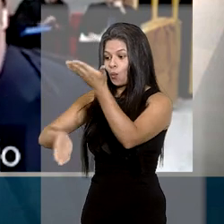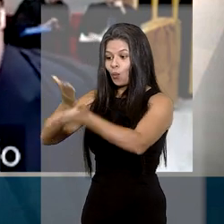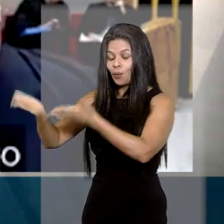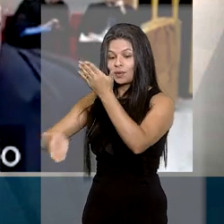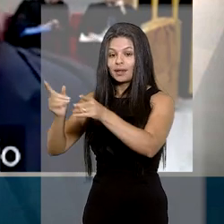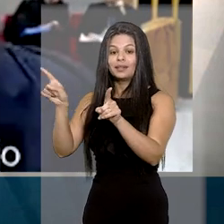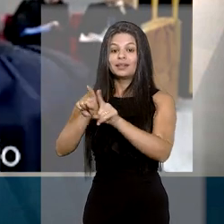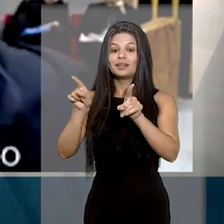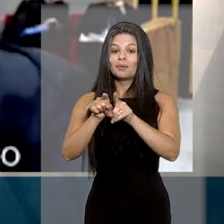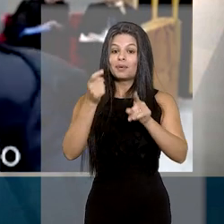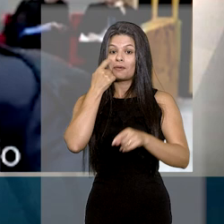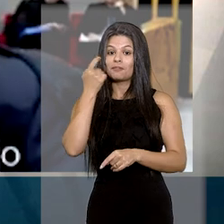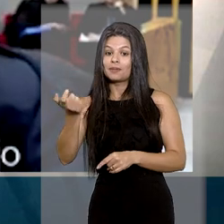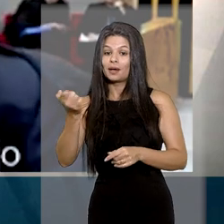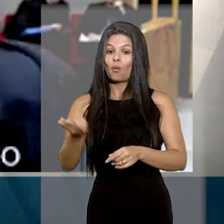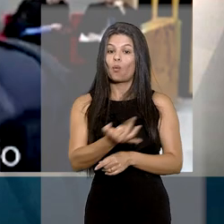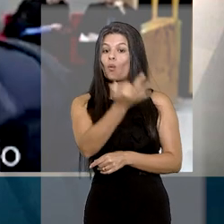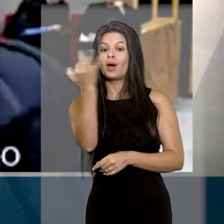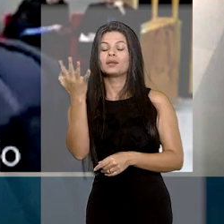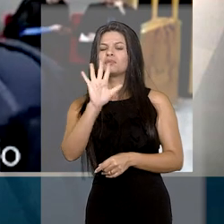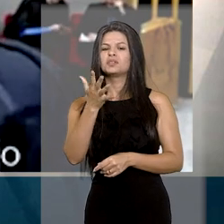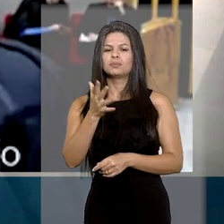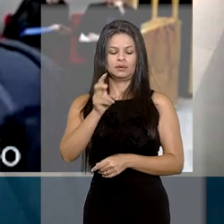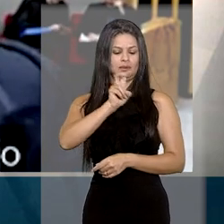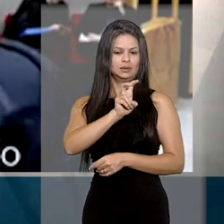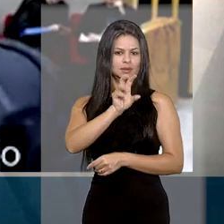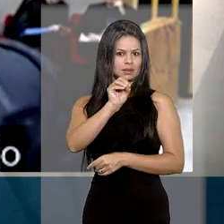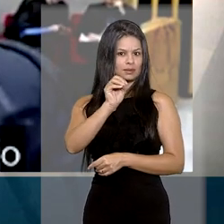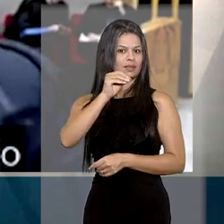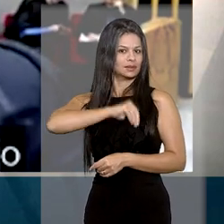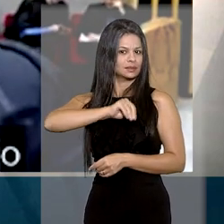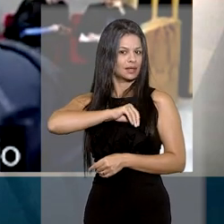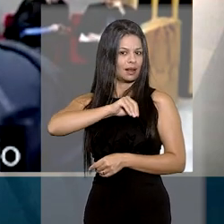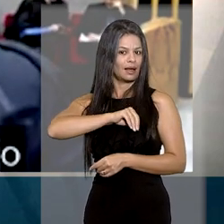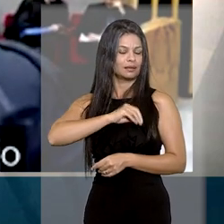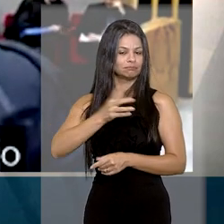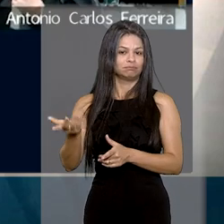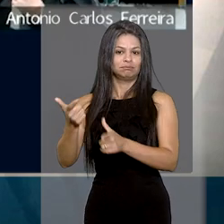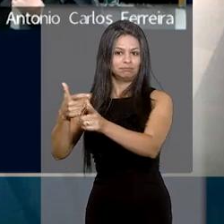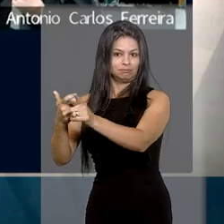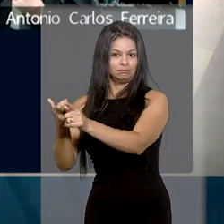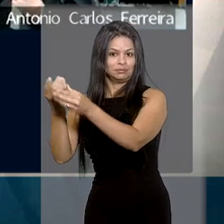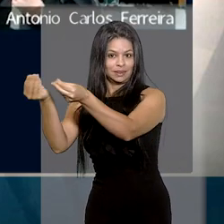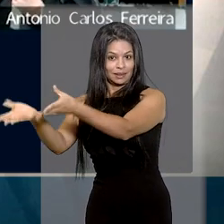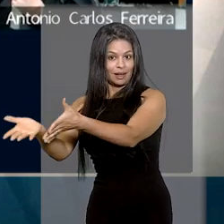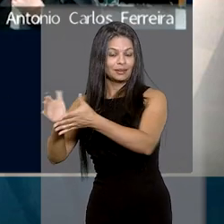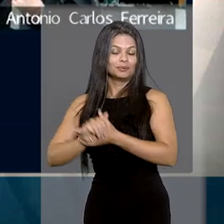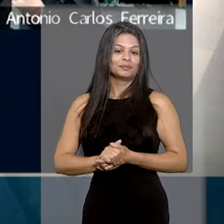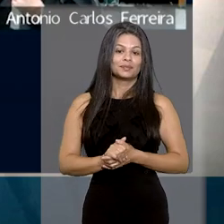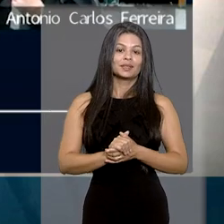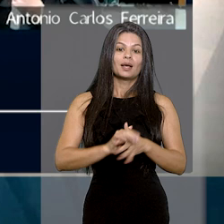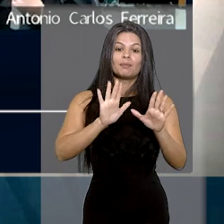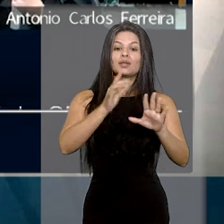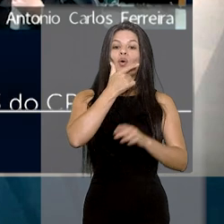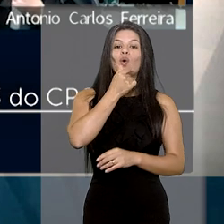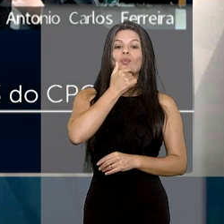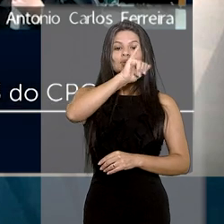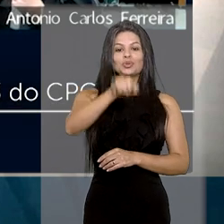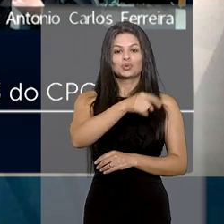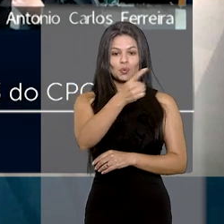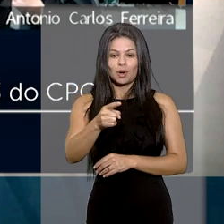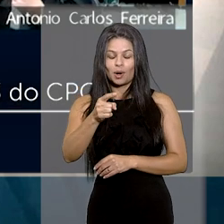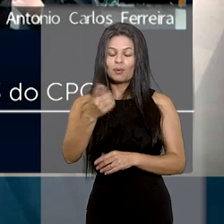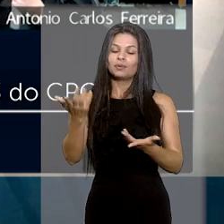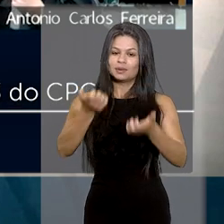deveria ser observado o limite mínimo de 50 mínimos recebidos pelo devedor o relator Ministro João Otávio de